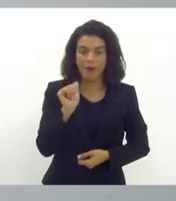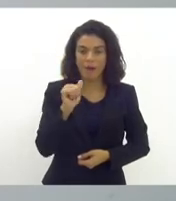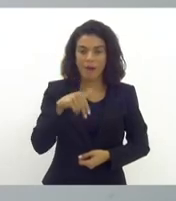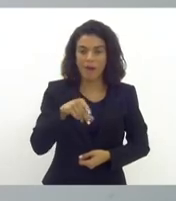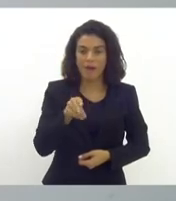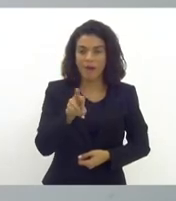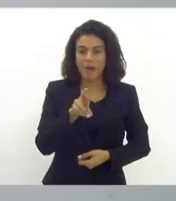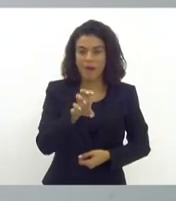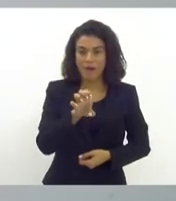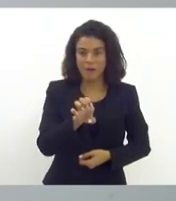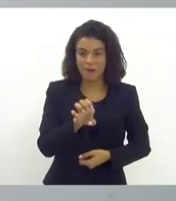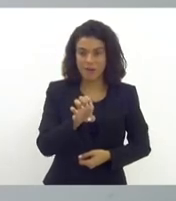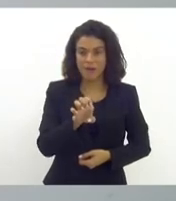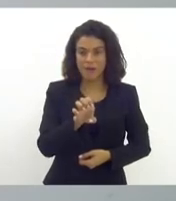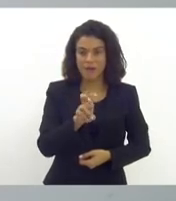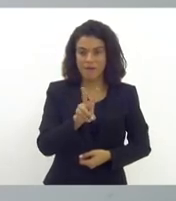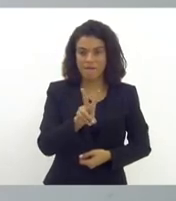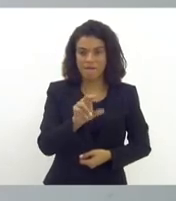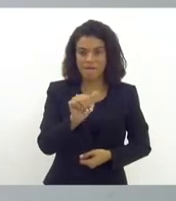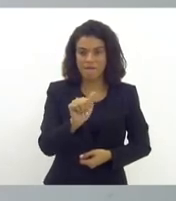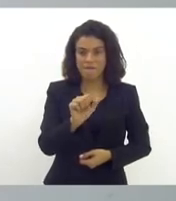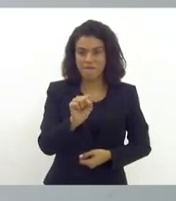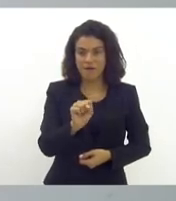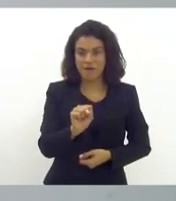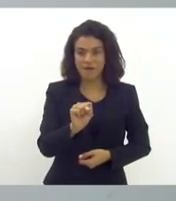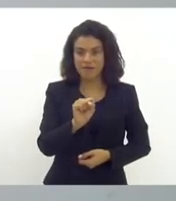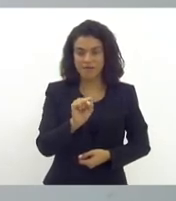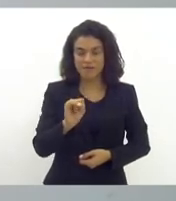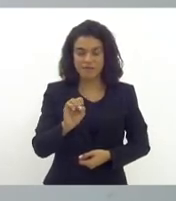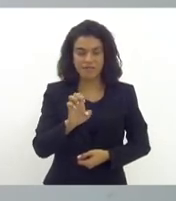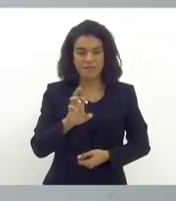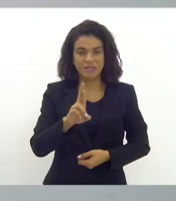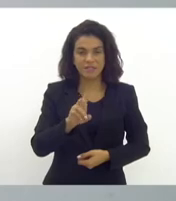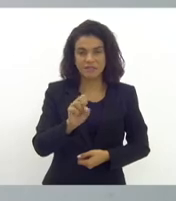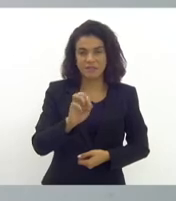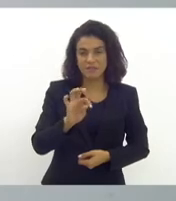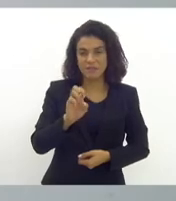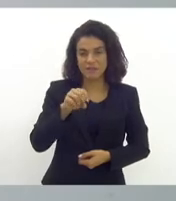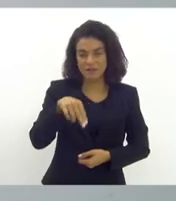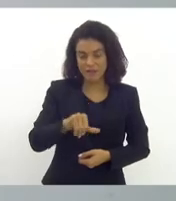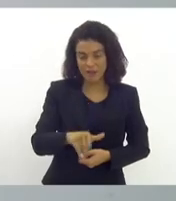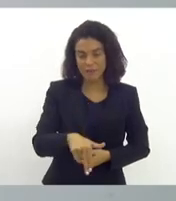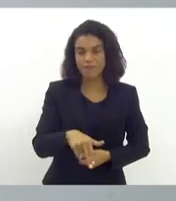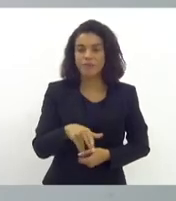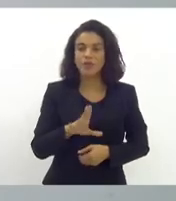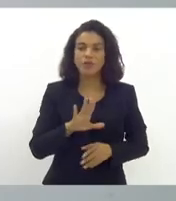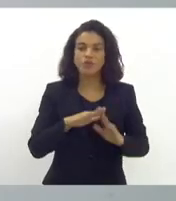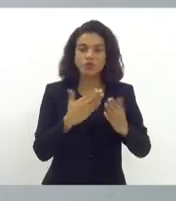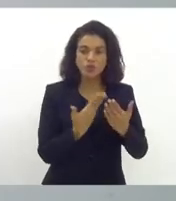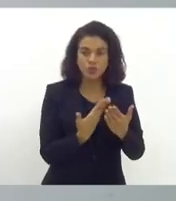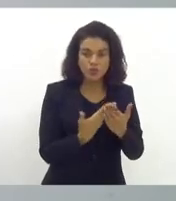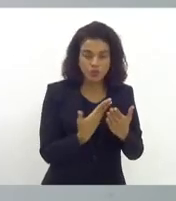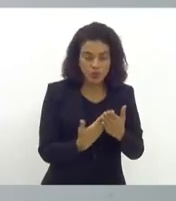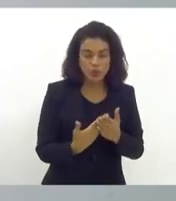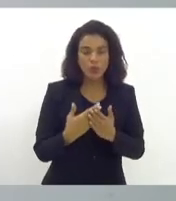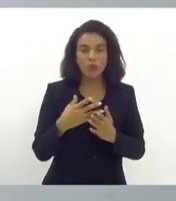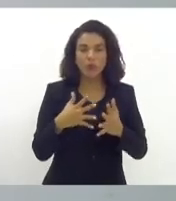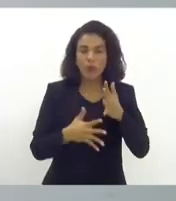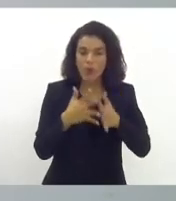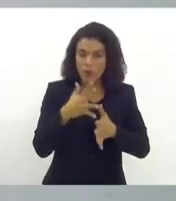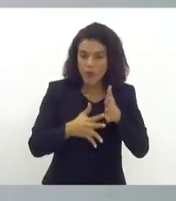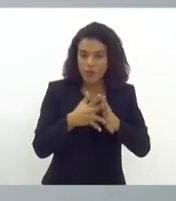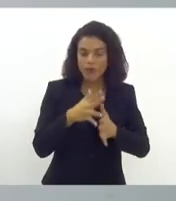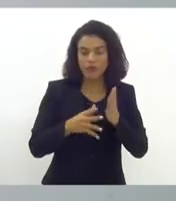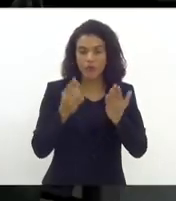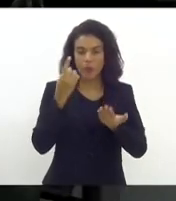vocês tem é isso presidente da Comissão de estudos e conflitos jurídicos do carnaval na